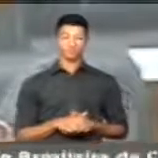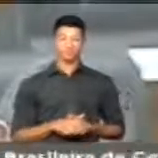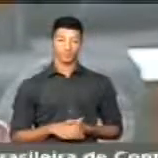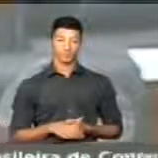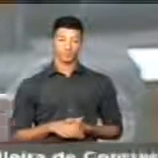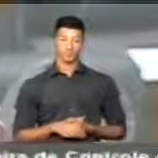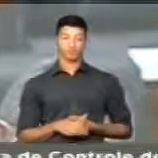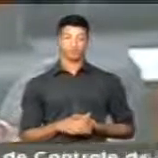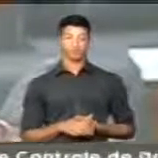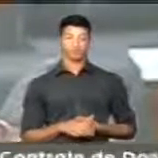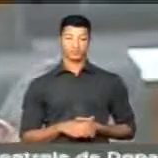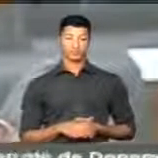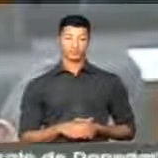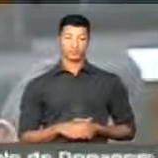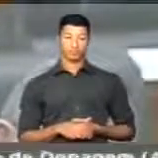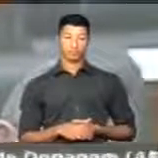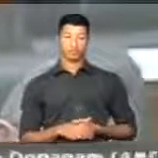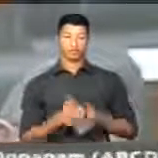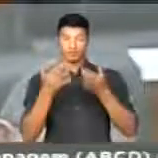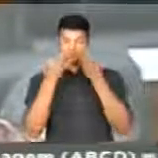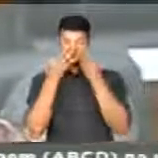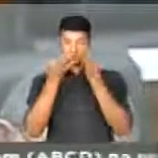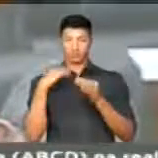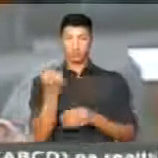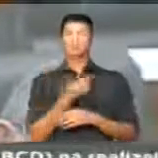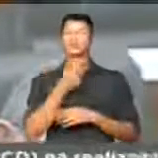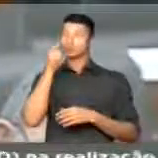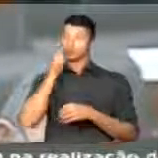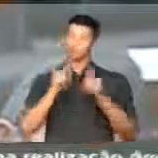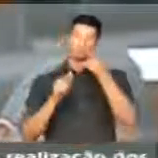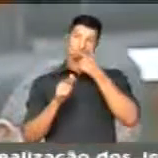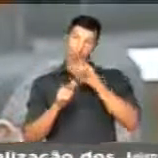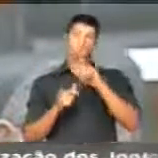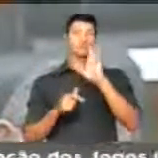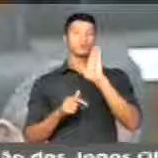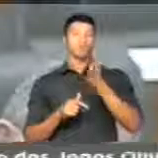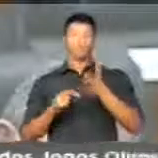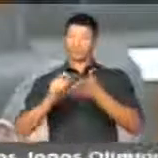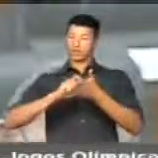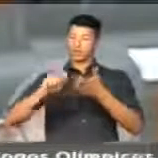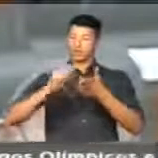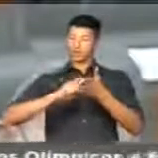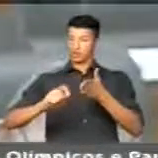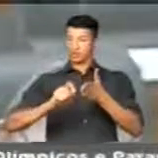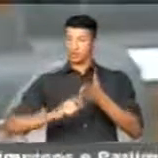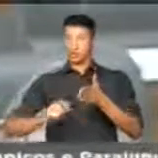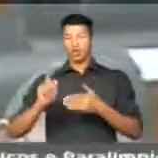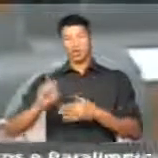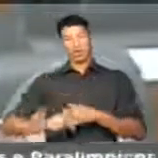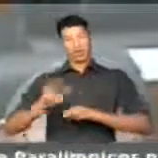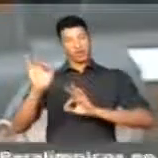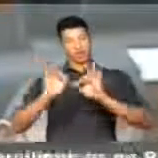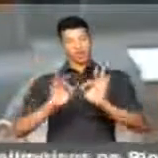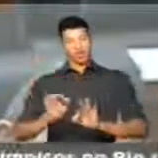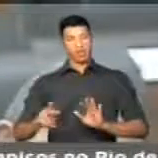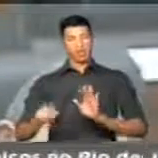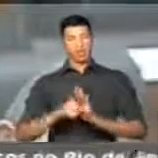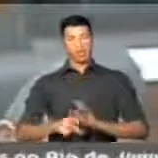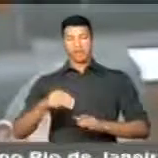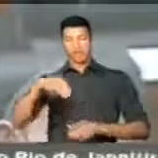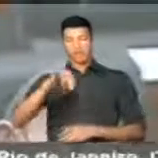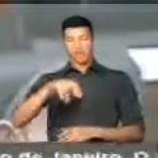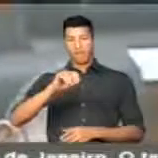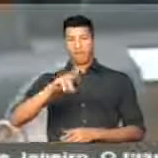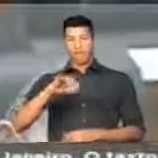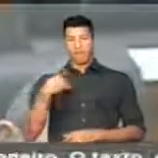presidente, para concluir atentamente, já que nós conseguimos as assinaturas mínimas, é um instrumento da minoria